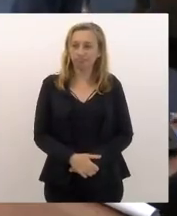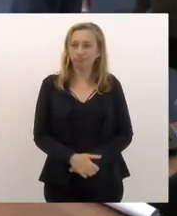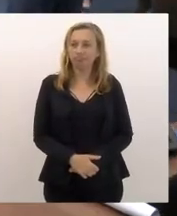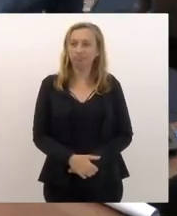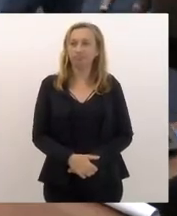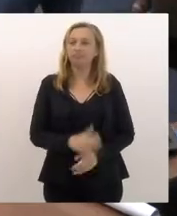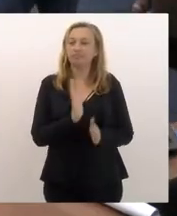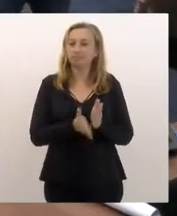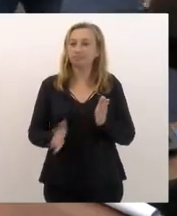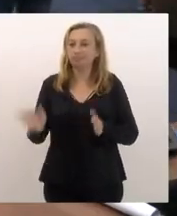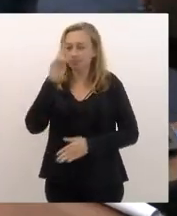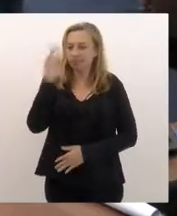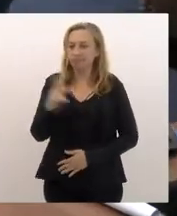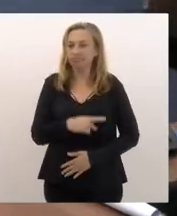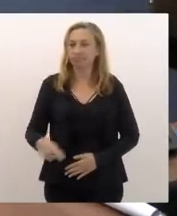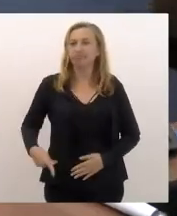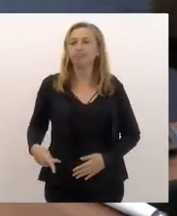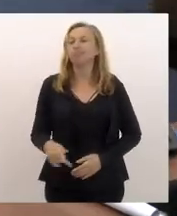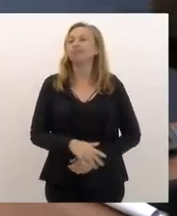Presidente, pela ordem, presidente.